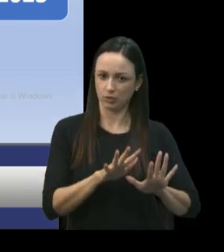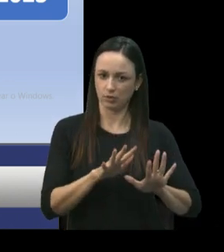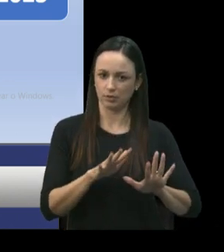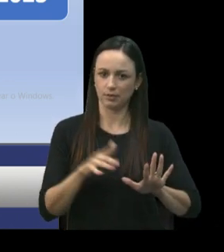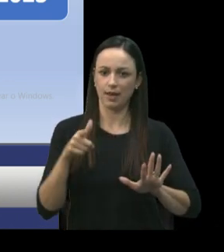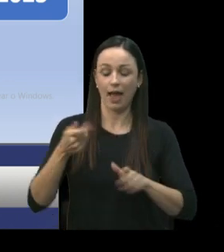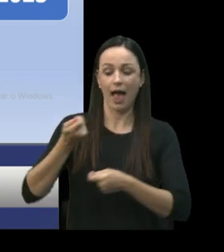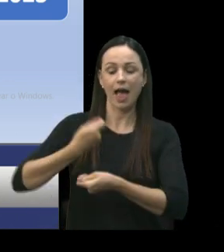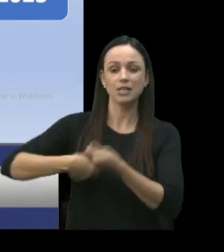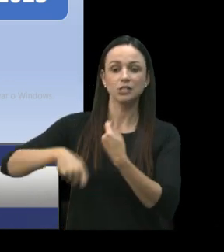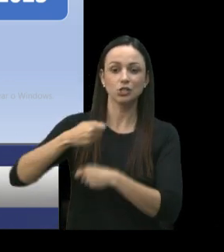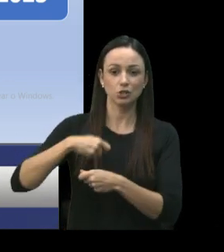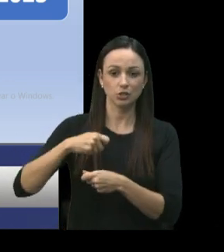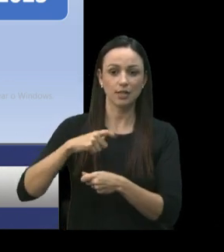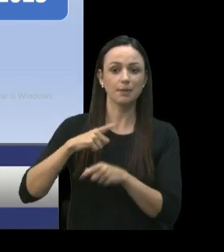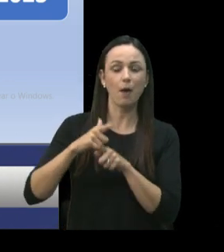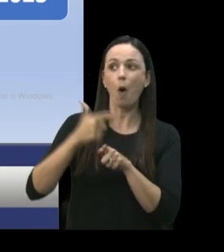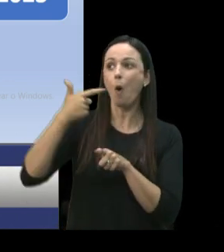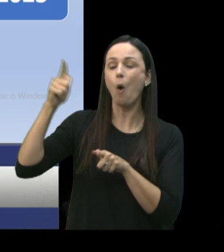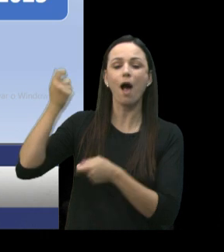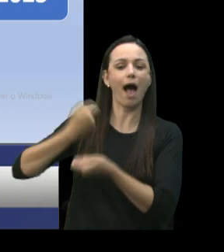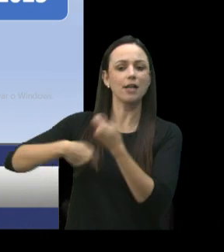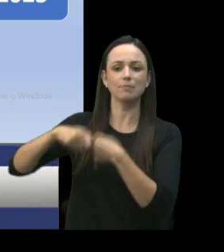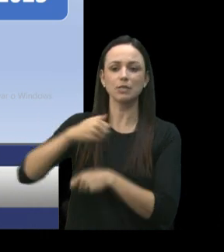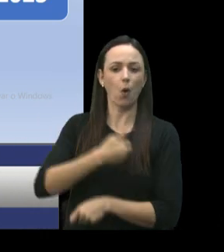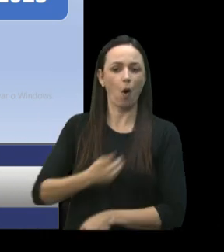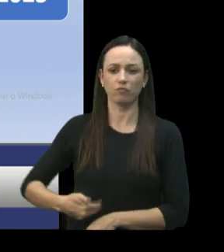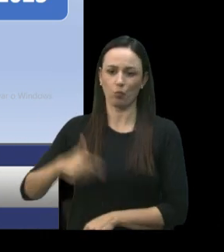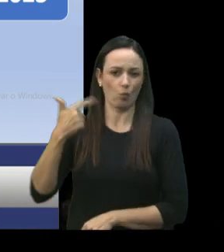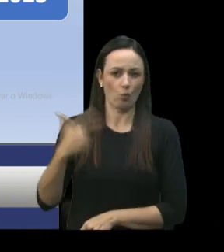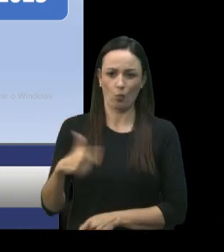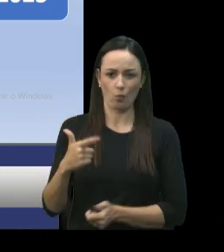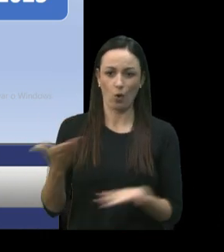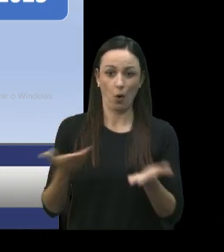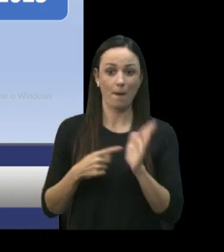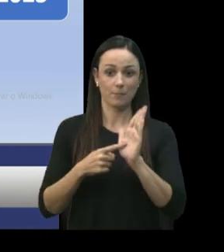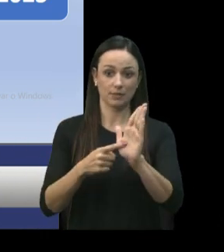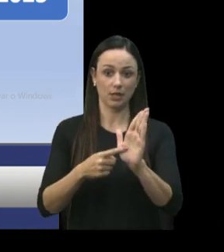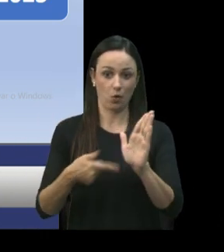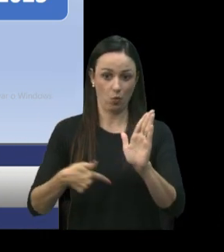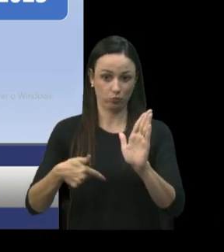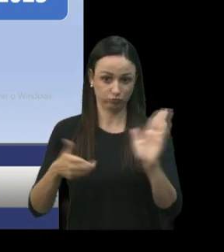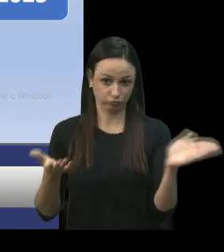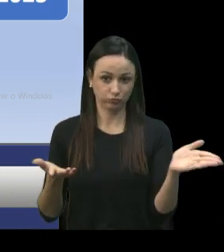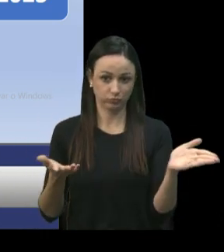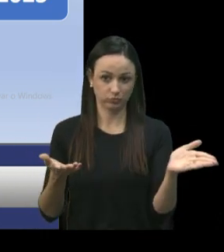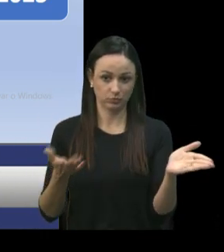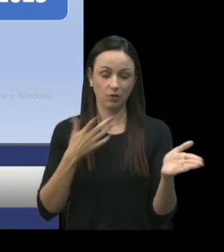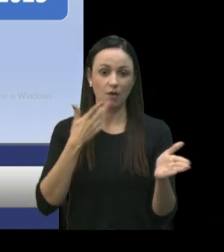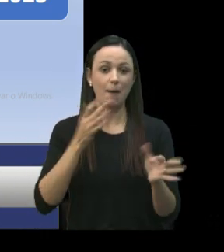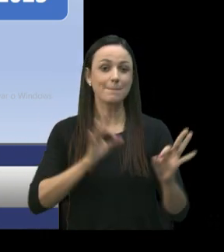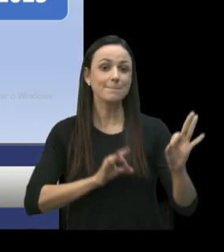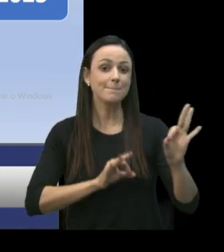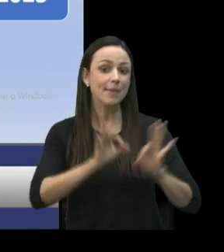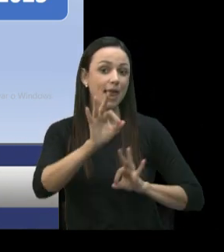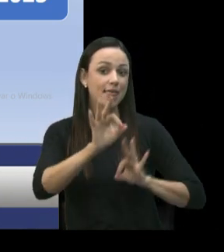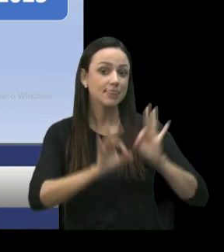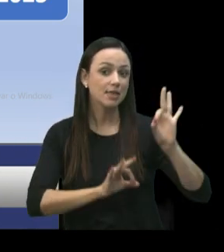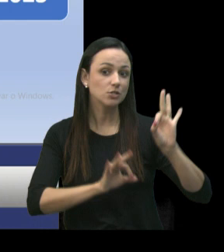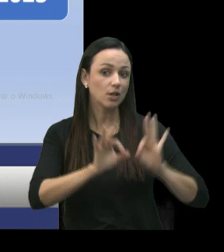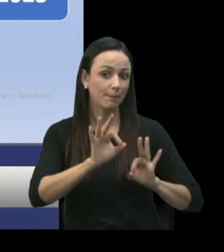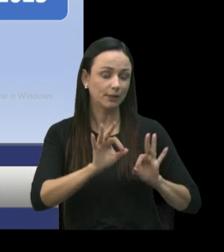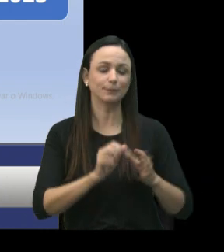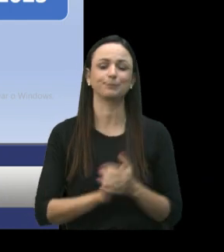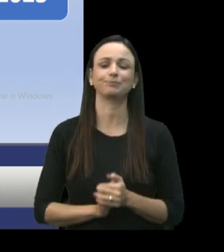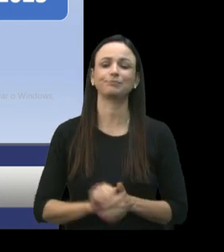nesta administração e em outras também, do jeito que nós estamos apresentando aqui, quando a gente fala em planejamento. Depois